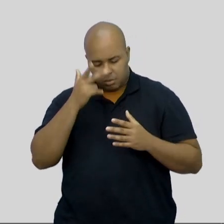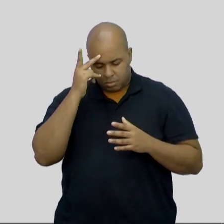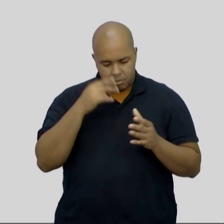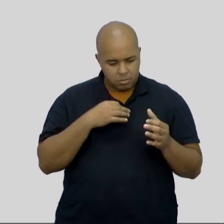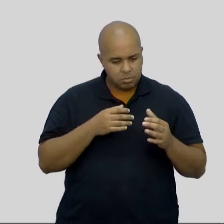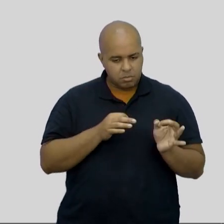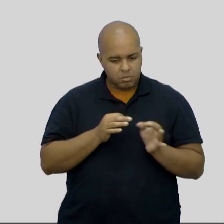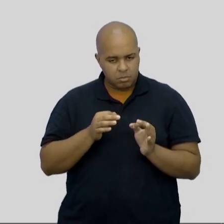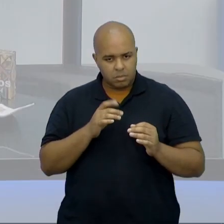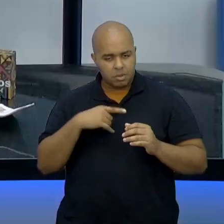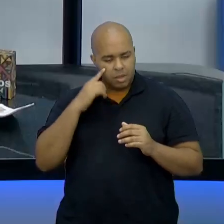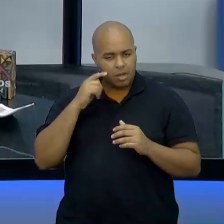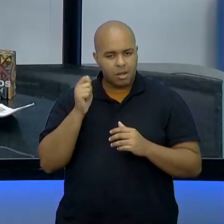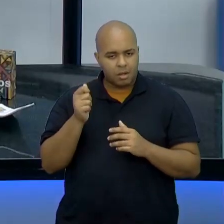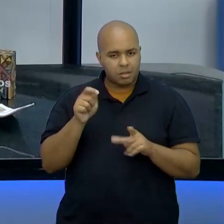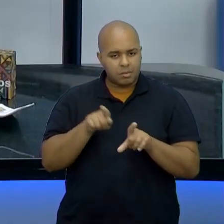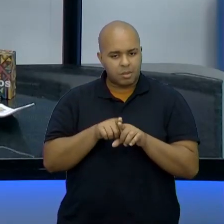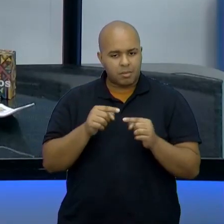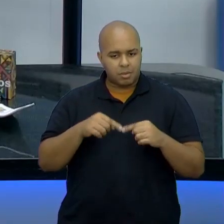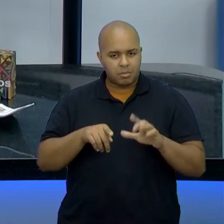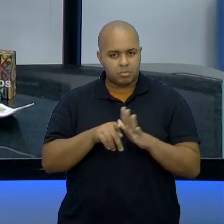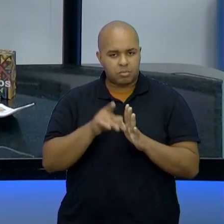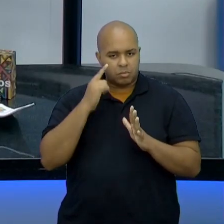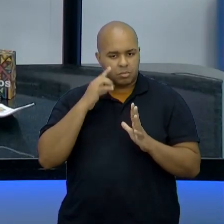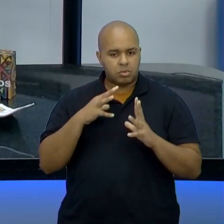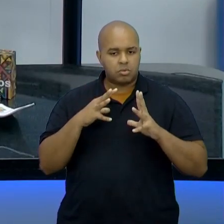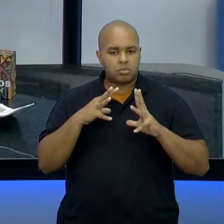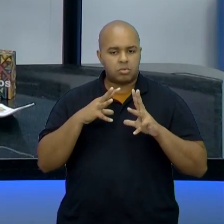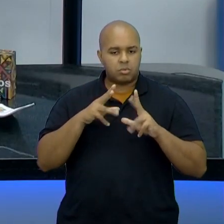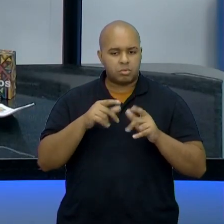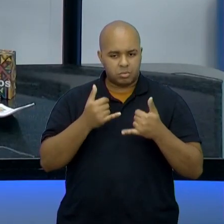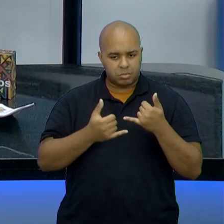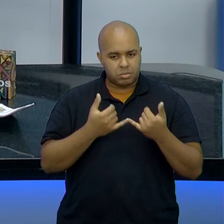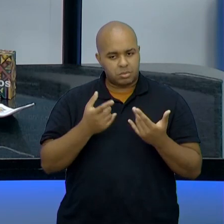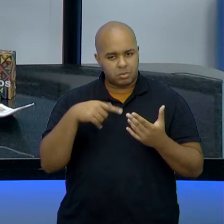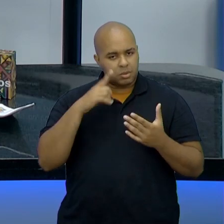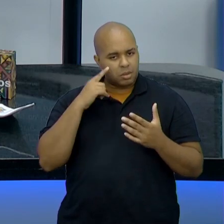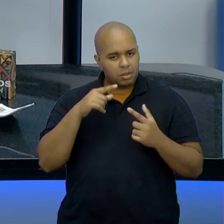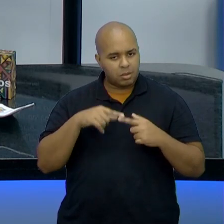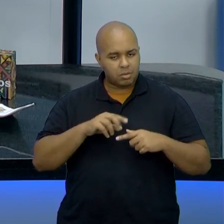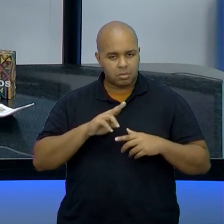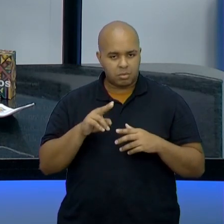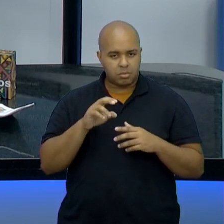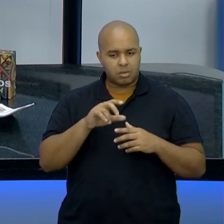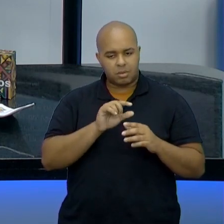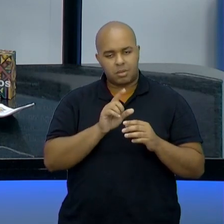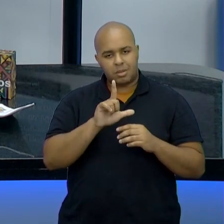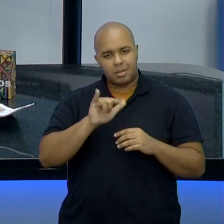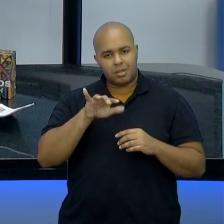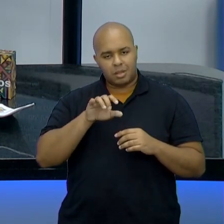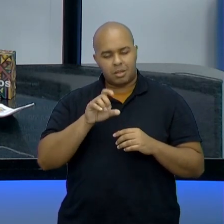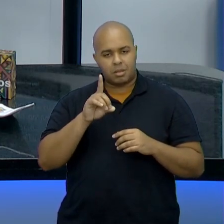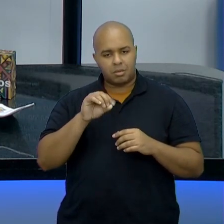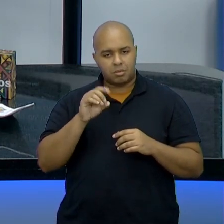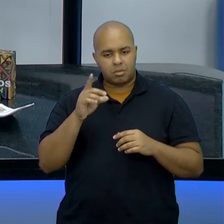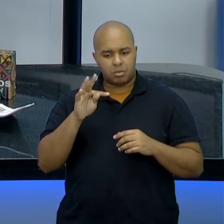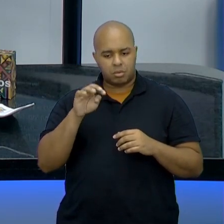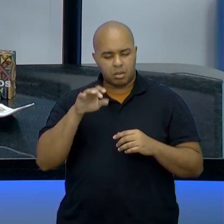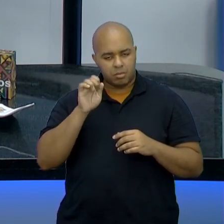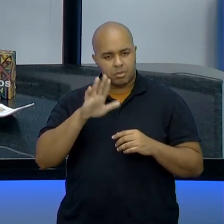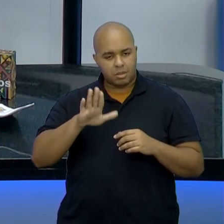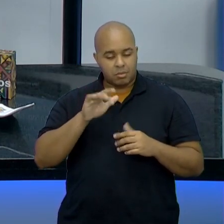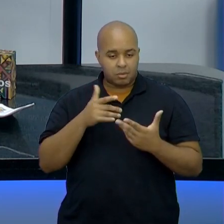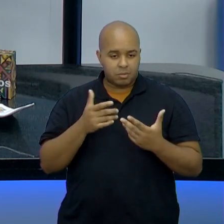gente tem as cartas que fazem parte de todos os jogadores. Isso aí recebe o nome de linha do tempo geral. E